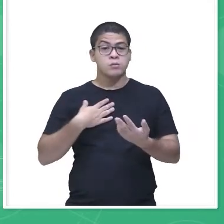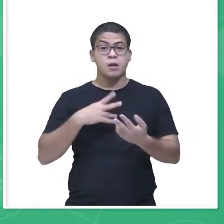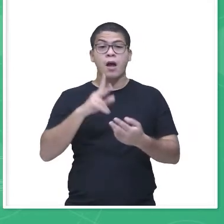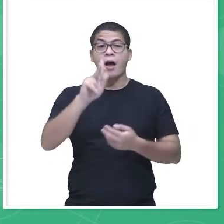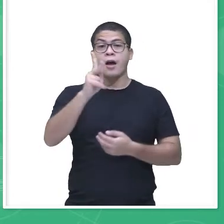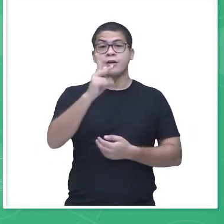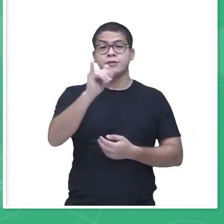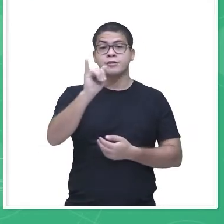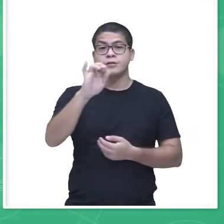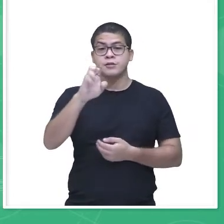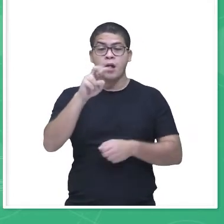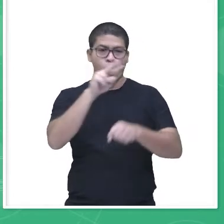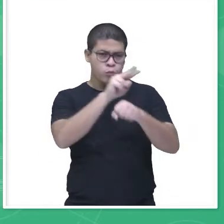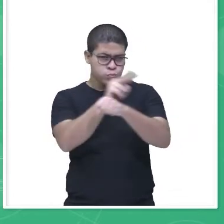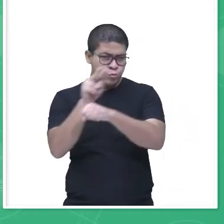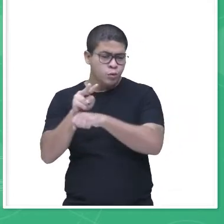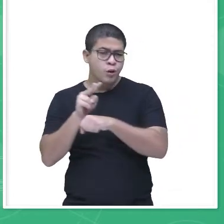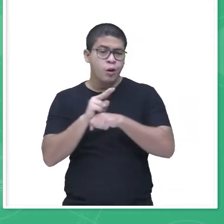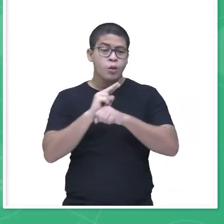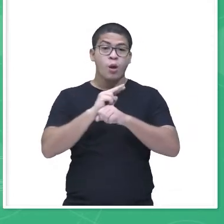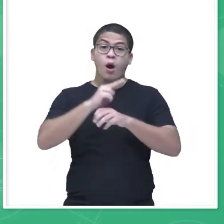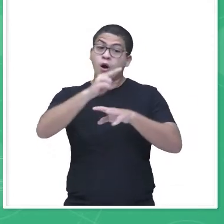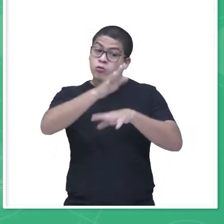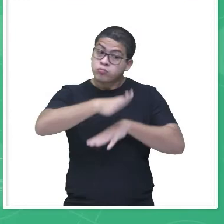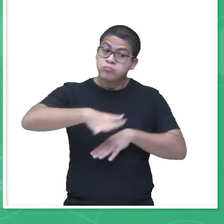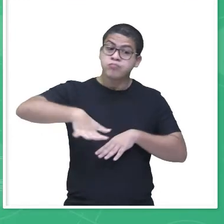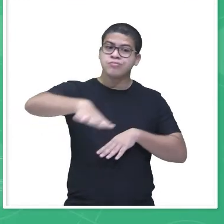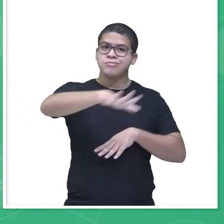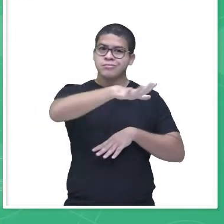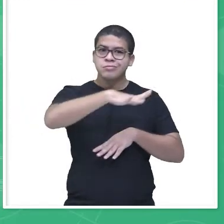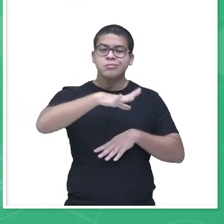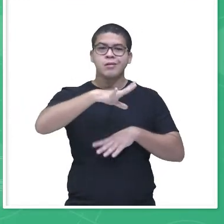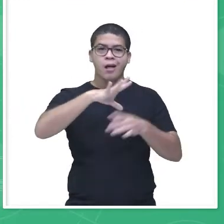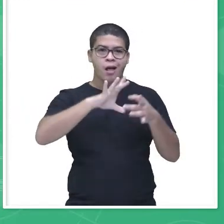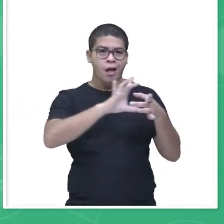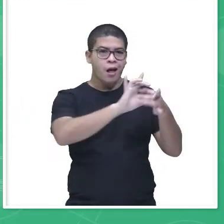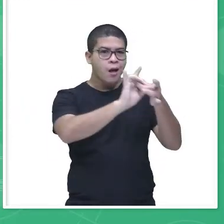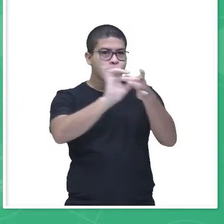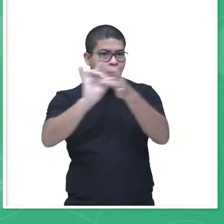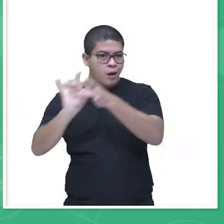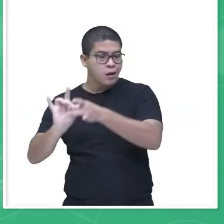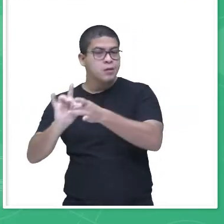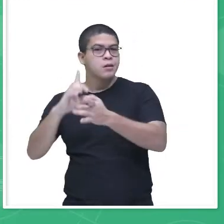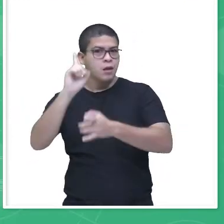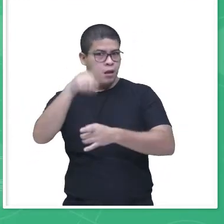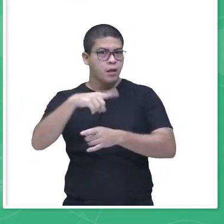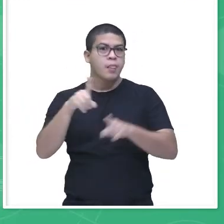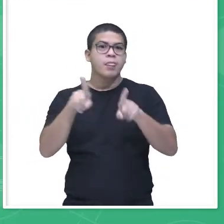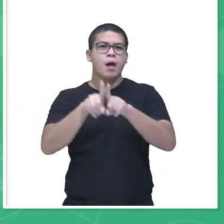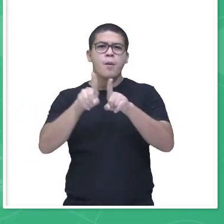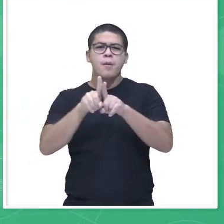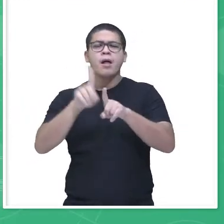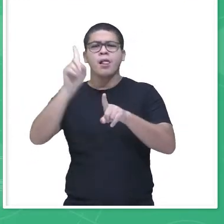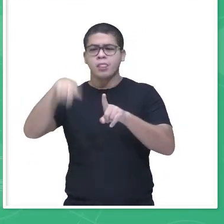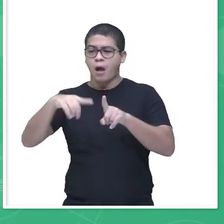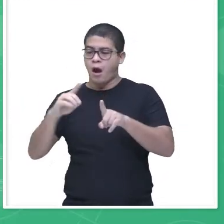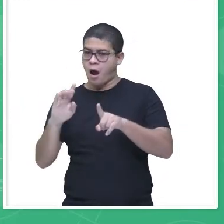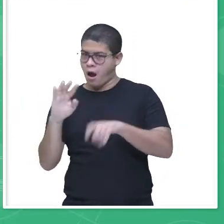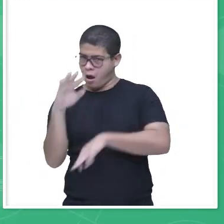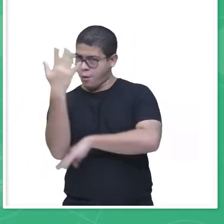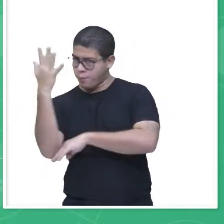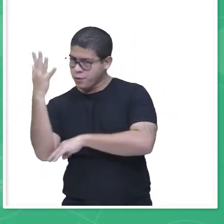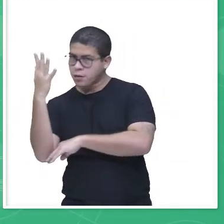se trata a higiene coletiva? Ela é um âmbito muito maior, que envolve a higiene ambiental também. Mas olha só, na